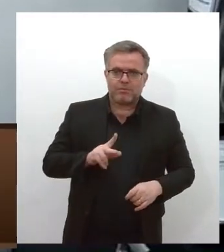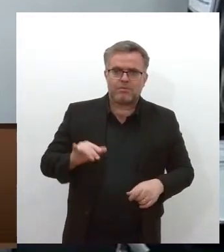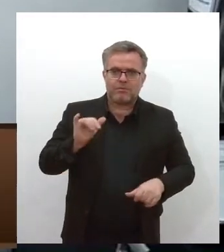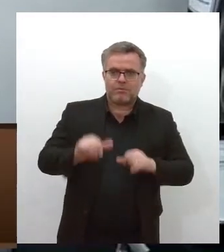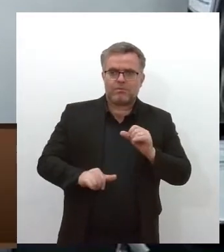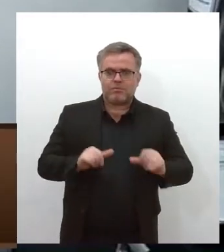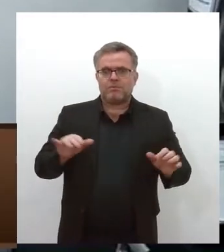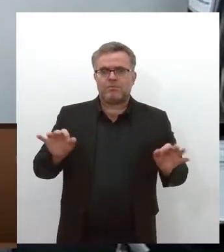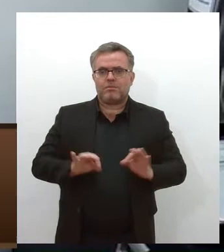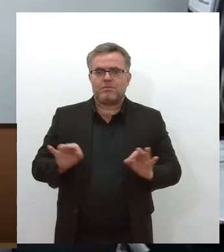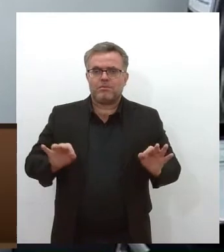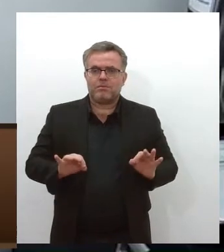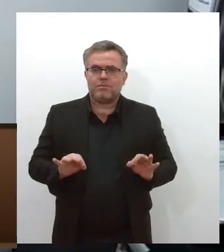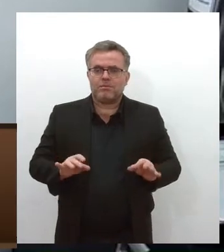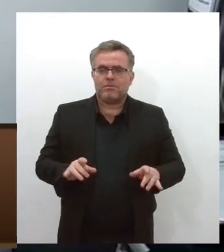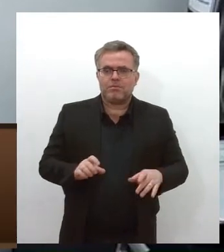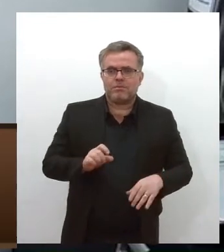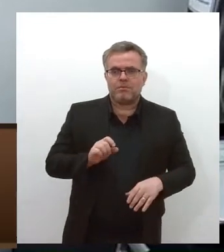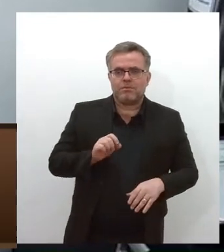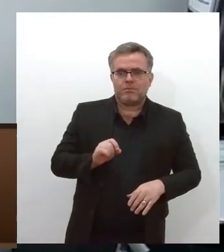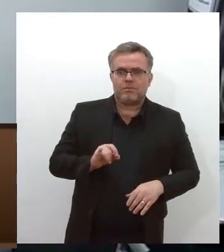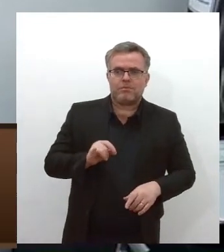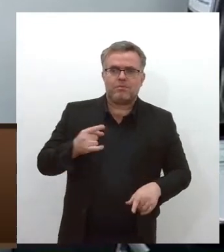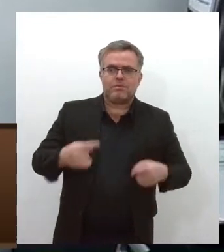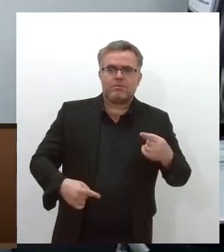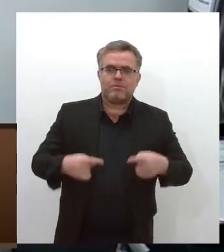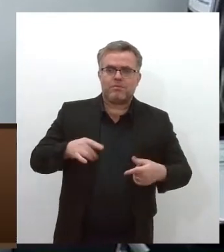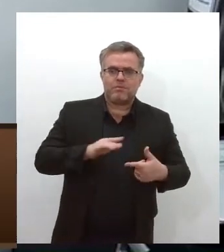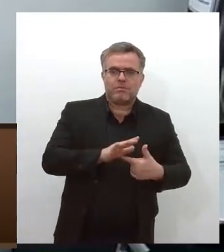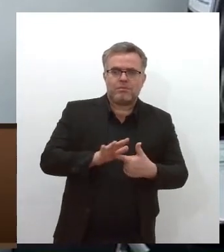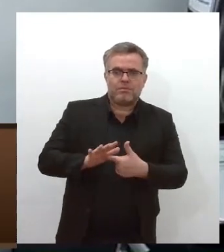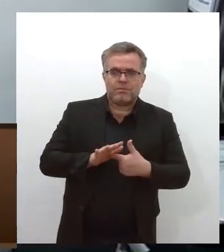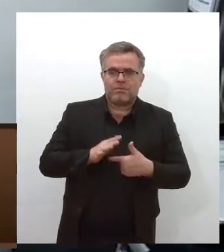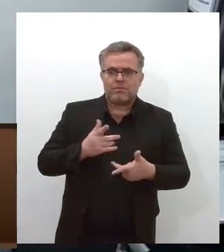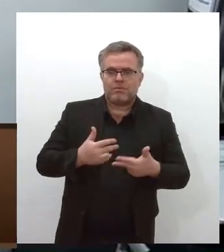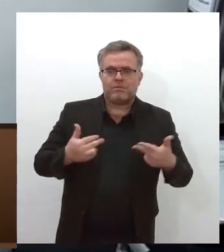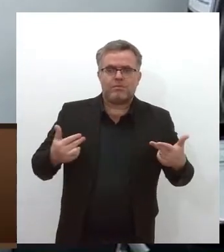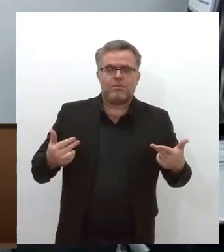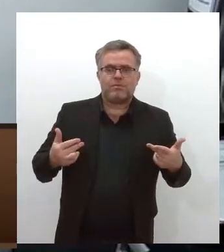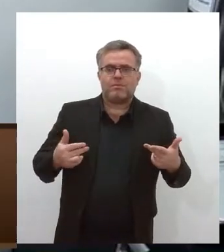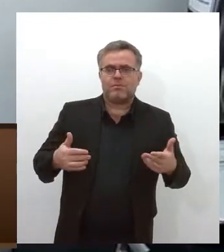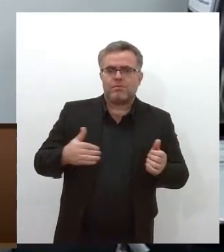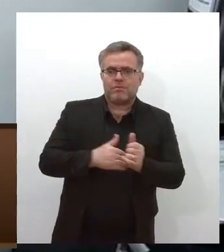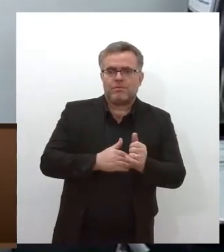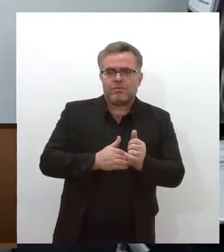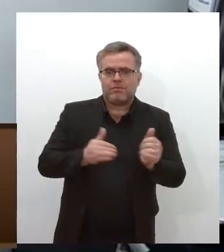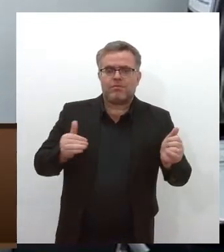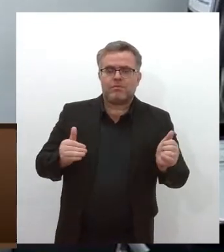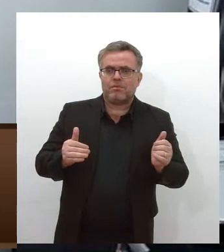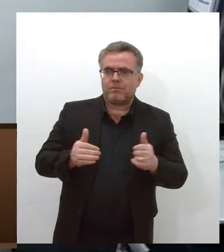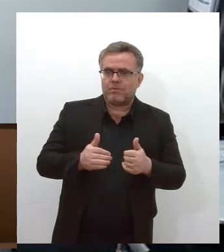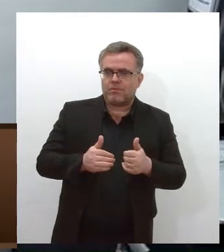não ser que o debate ele traga alguma revelação nova sobre os candidatos, traga alguma informação